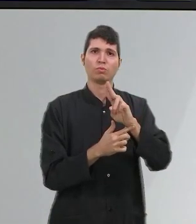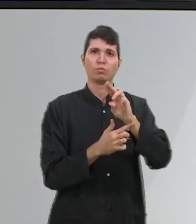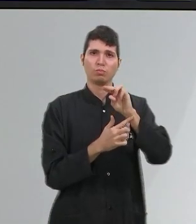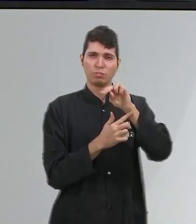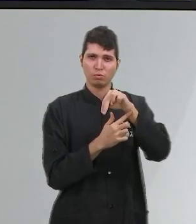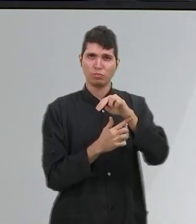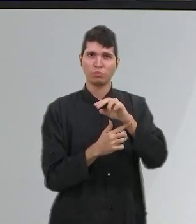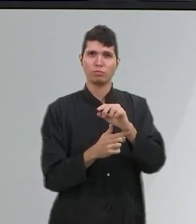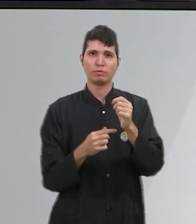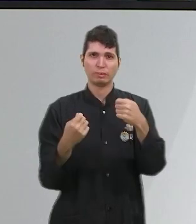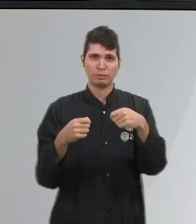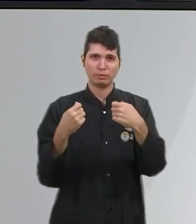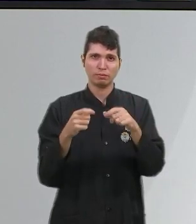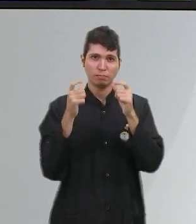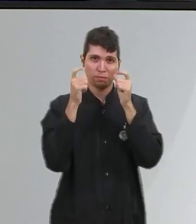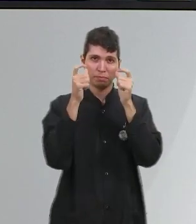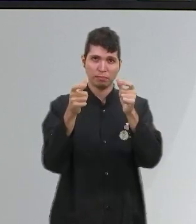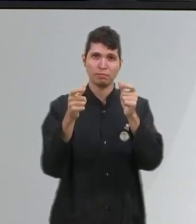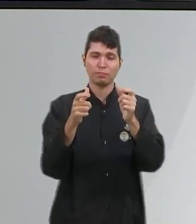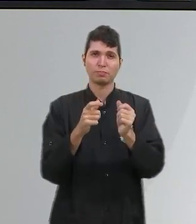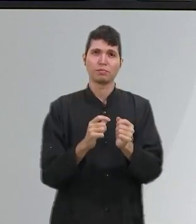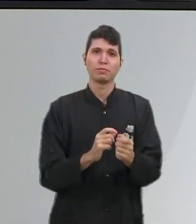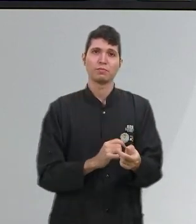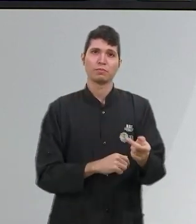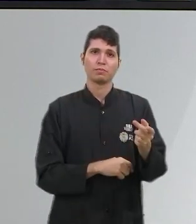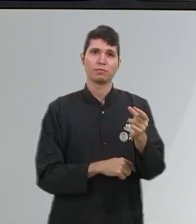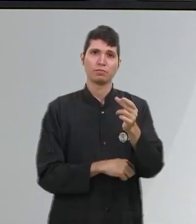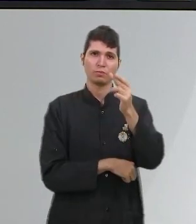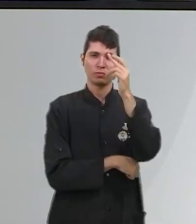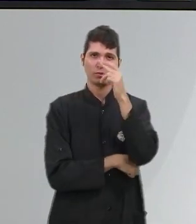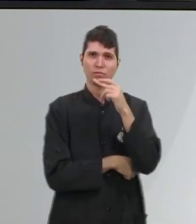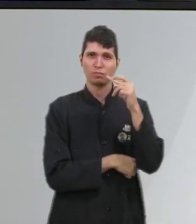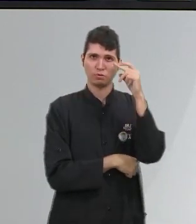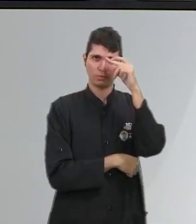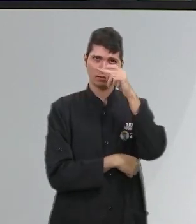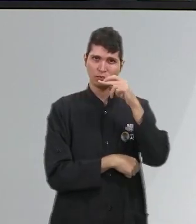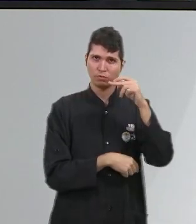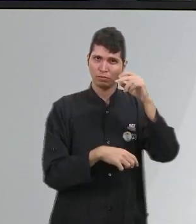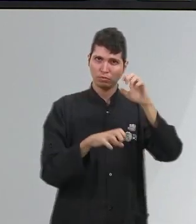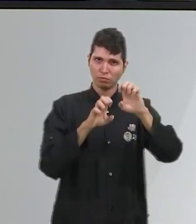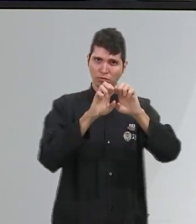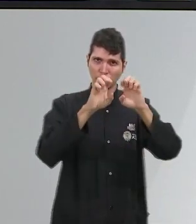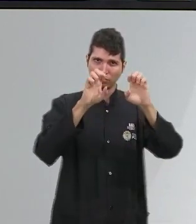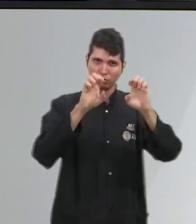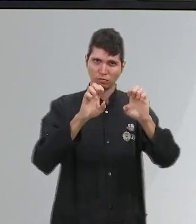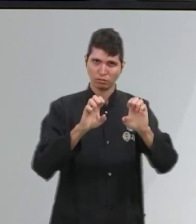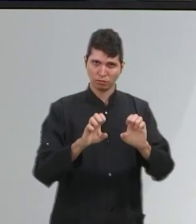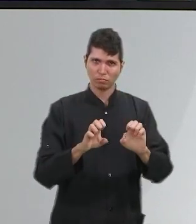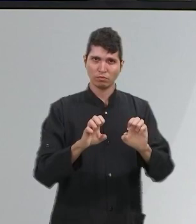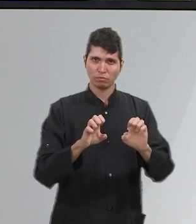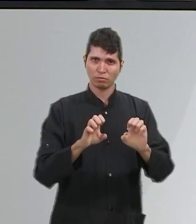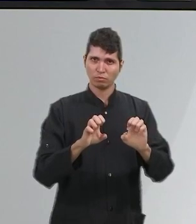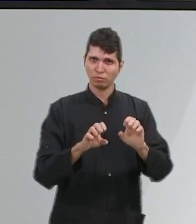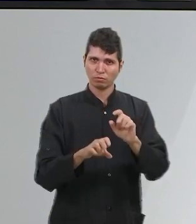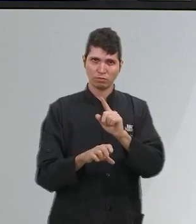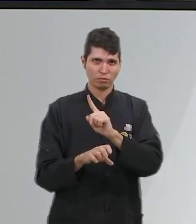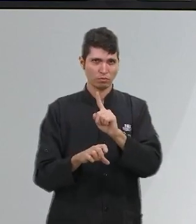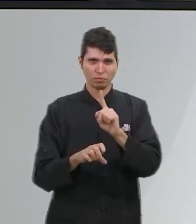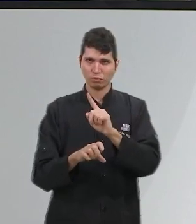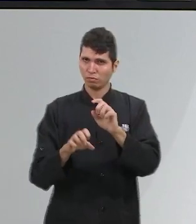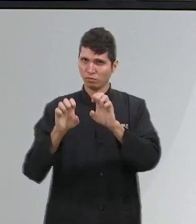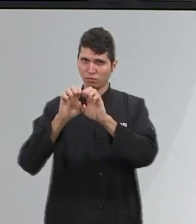tá? A questão ela está querendo que você observe a fórmula estrutural e não a fórmula